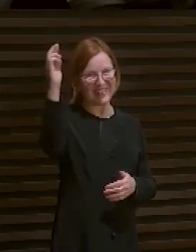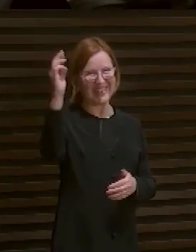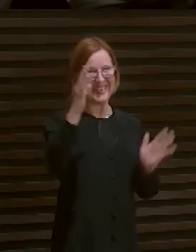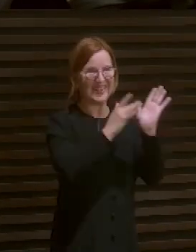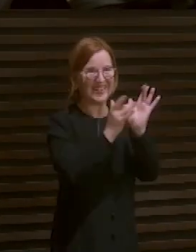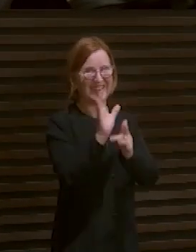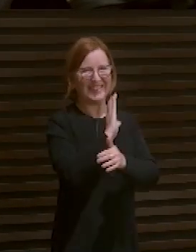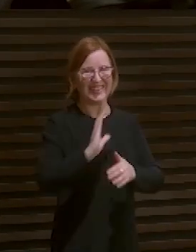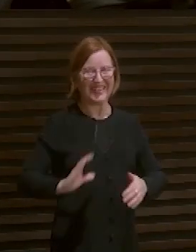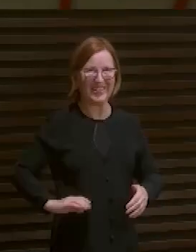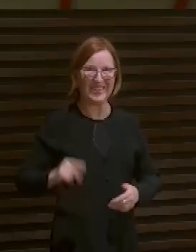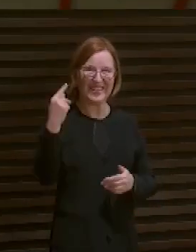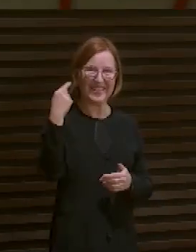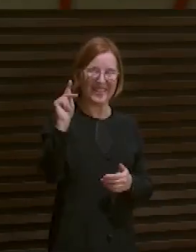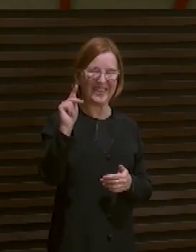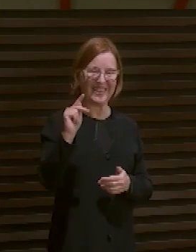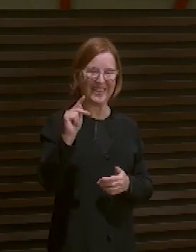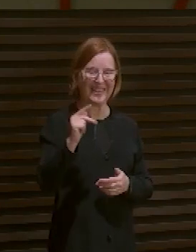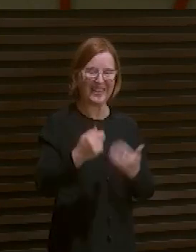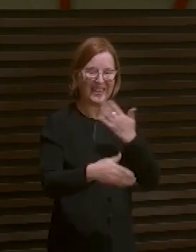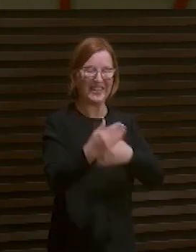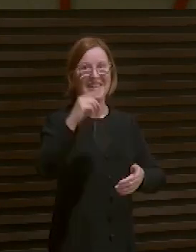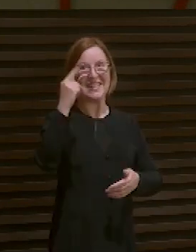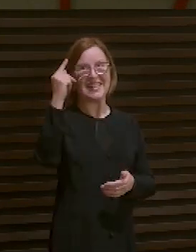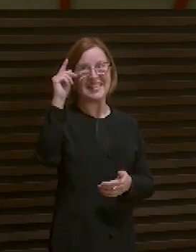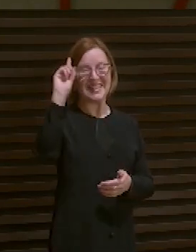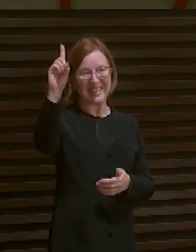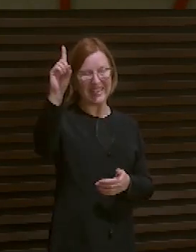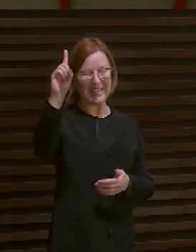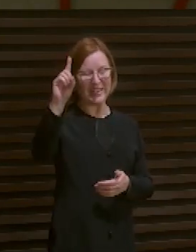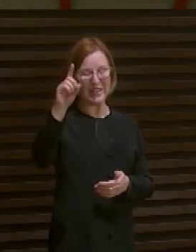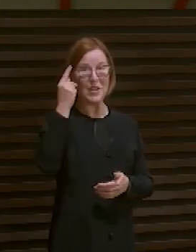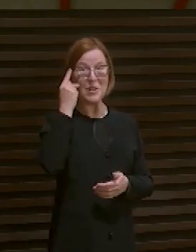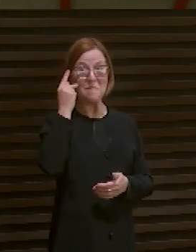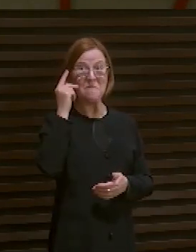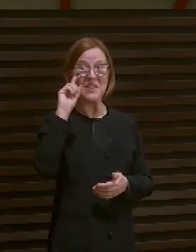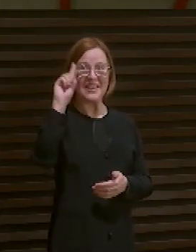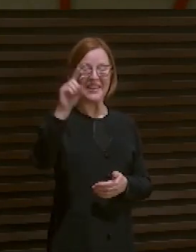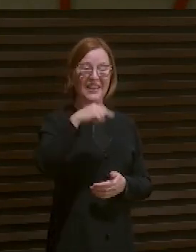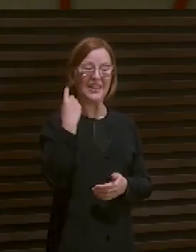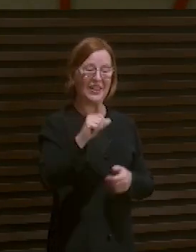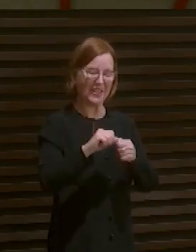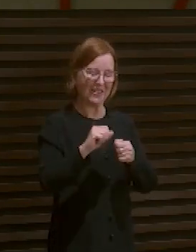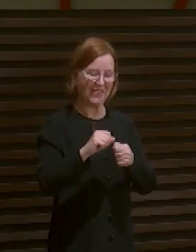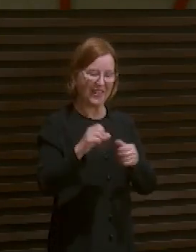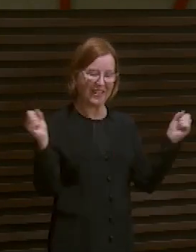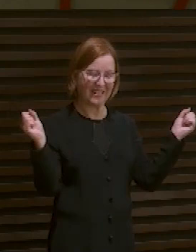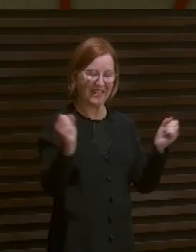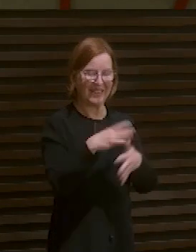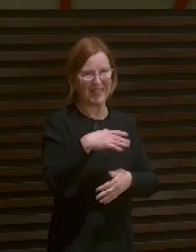É dele, é por ele e é para ele que somos nós feitos novas